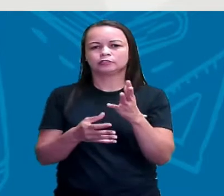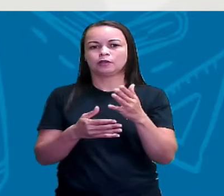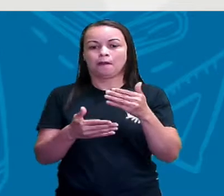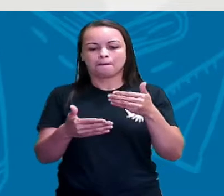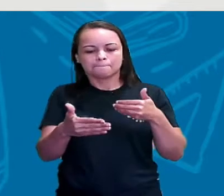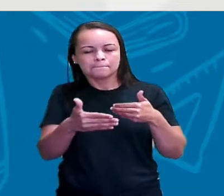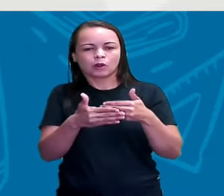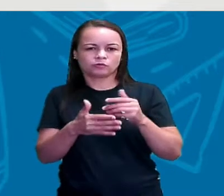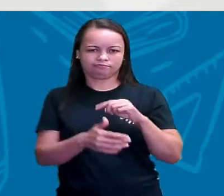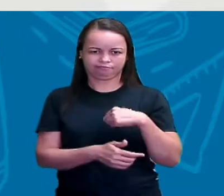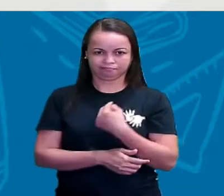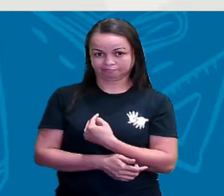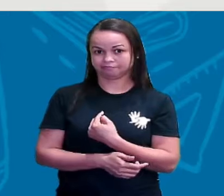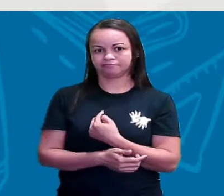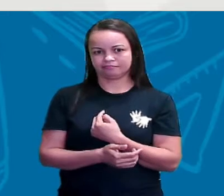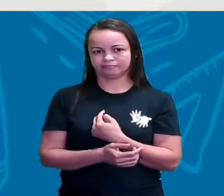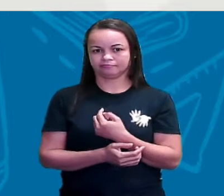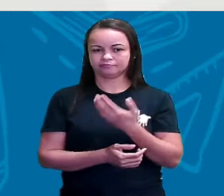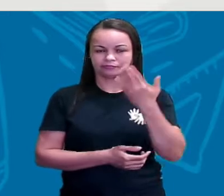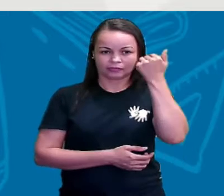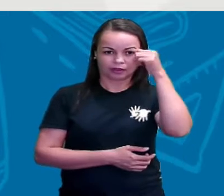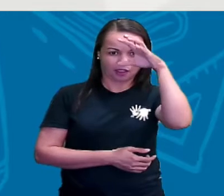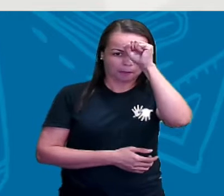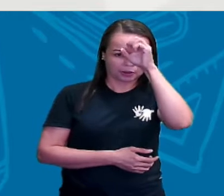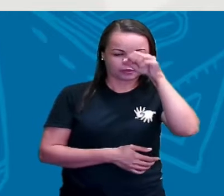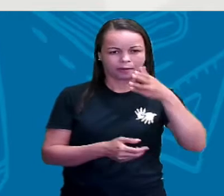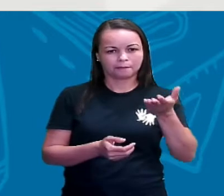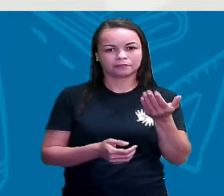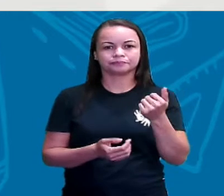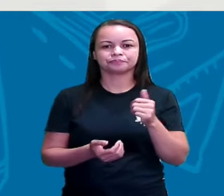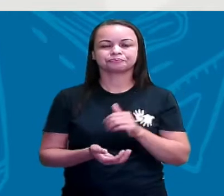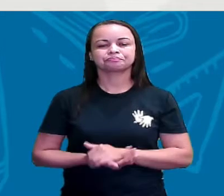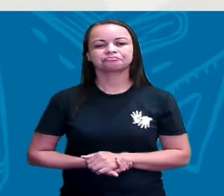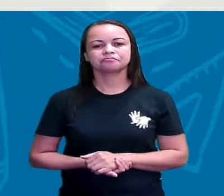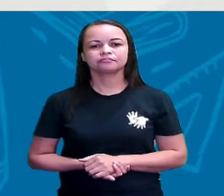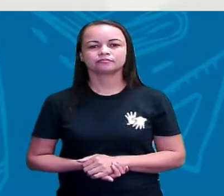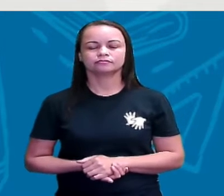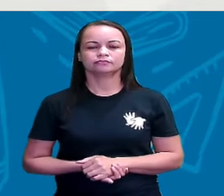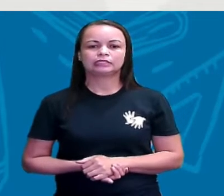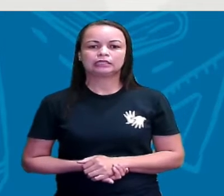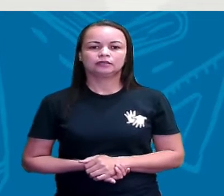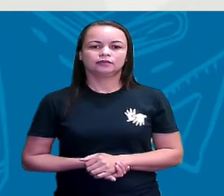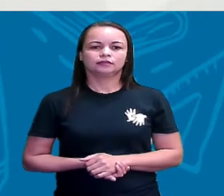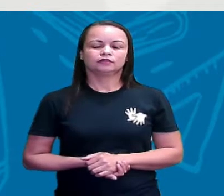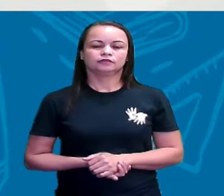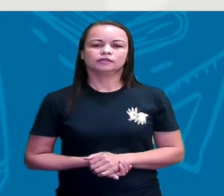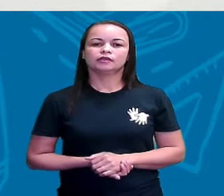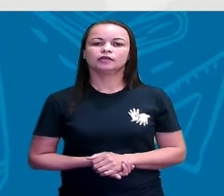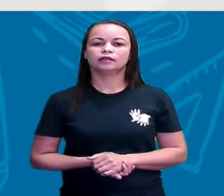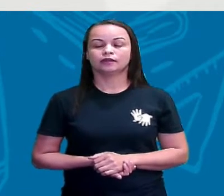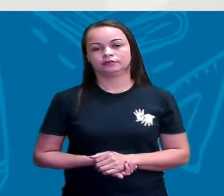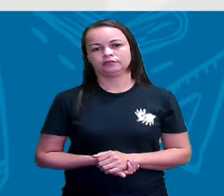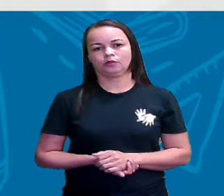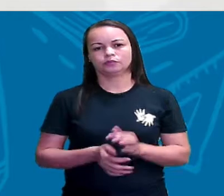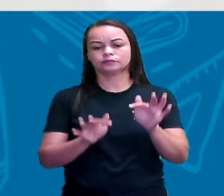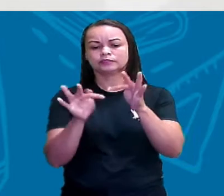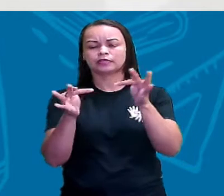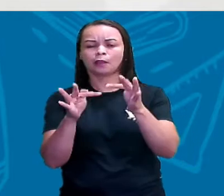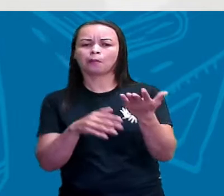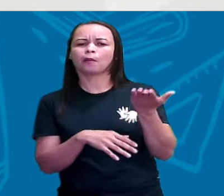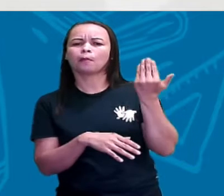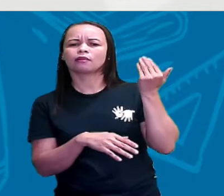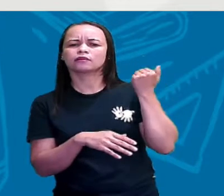próxima a nós. Vamos saber um pouco mais? Então, o momento é agora. Bom, simple past, o que é e como